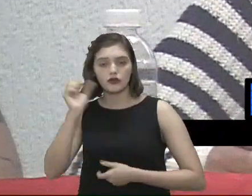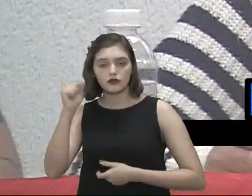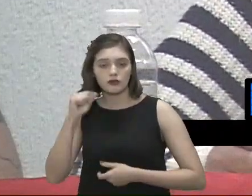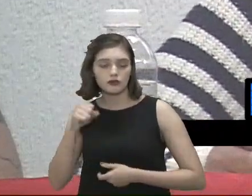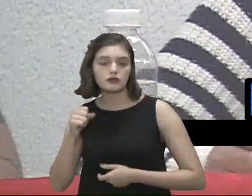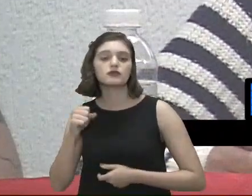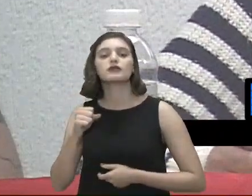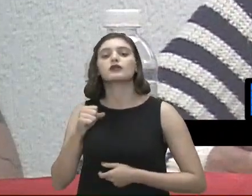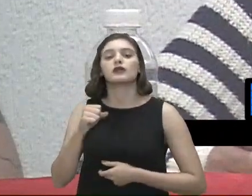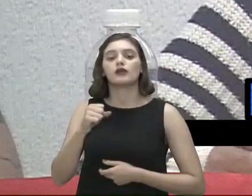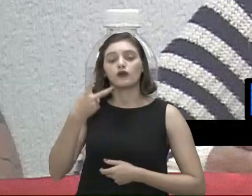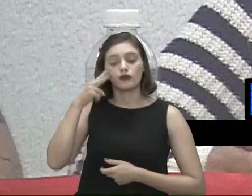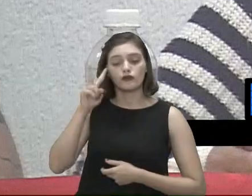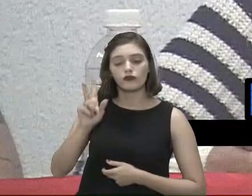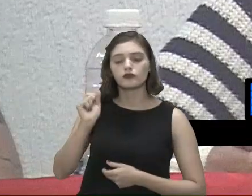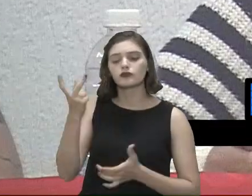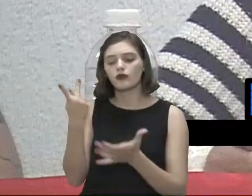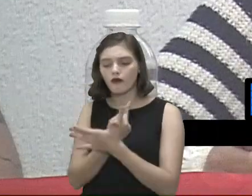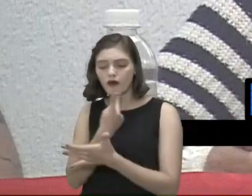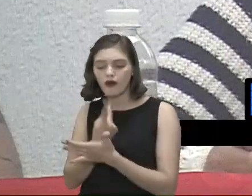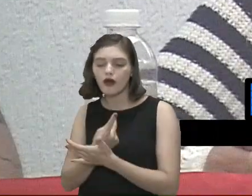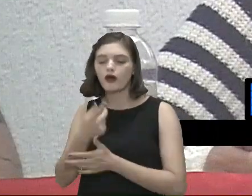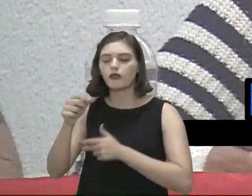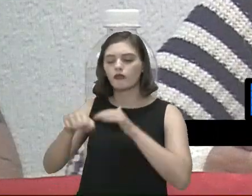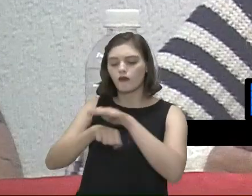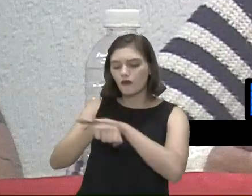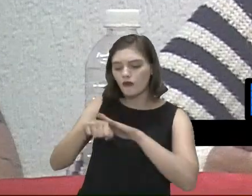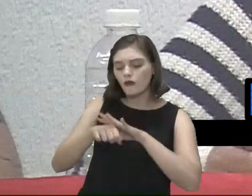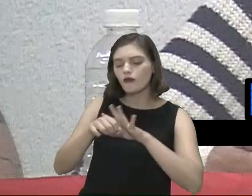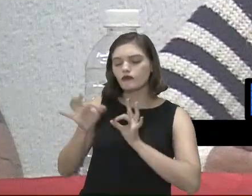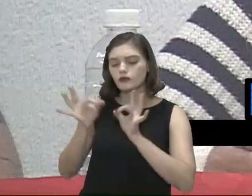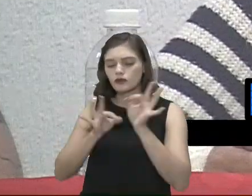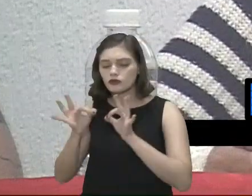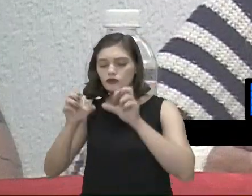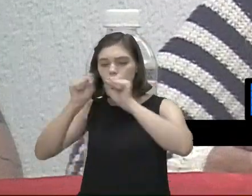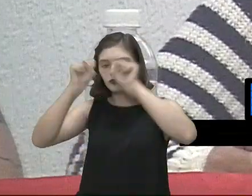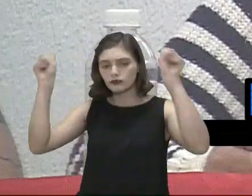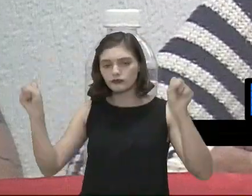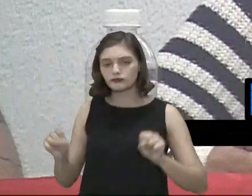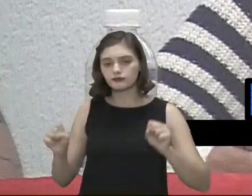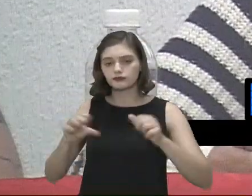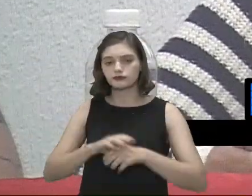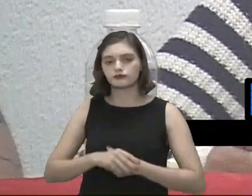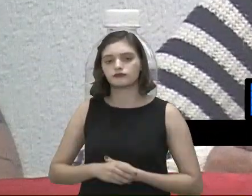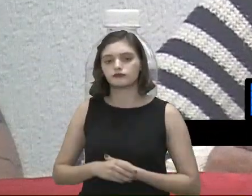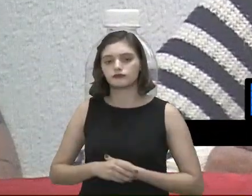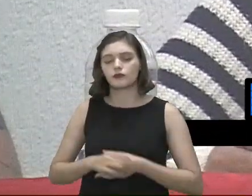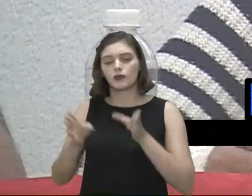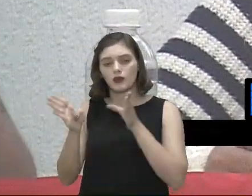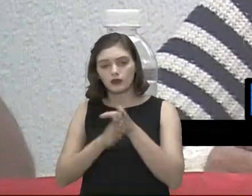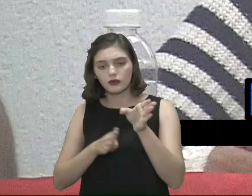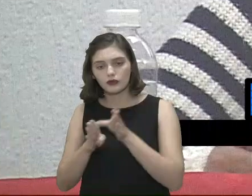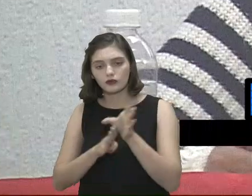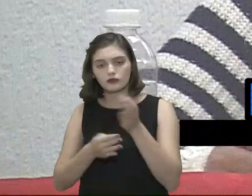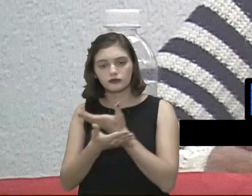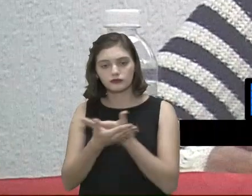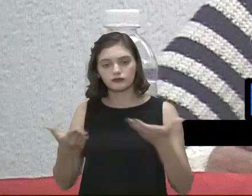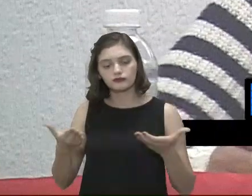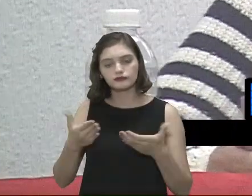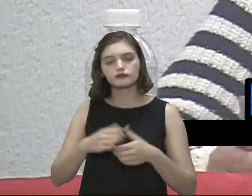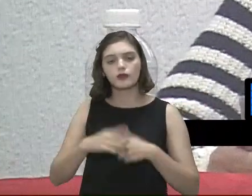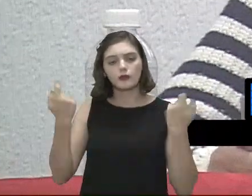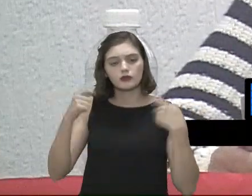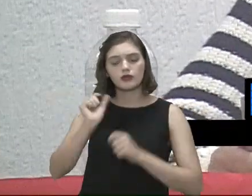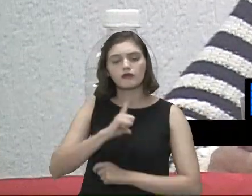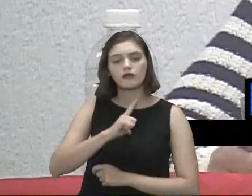das condutas dos servidores, fizemos os ajustes nos sistemas, orientamos sobre as